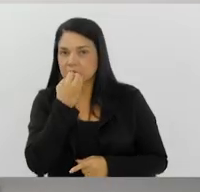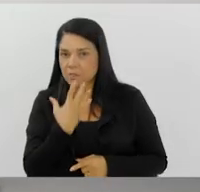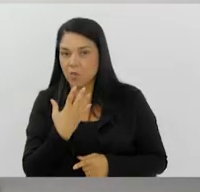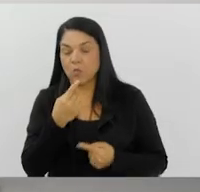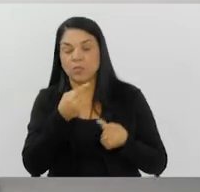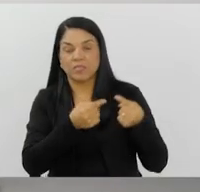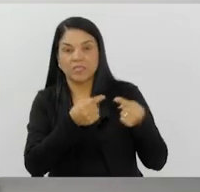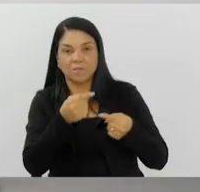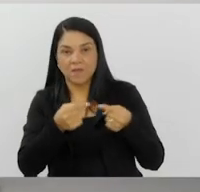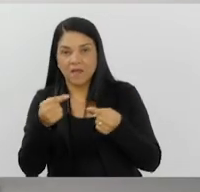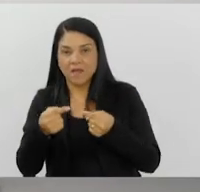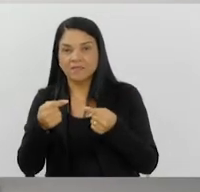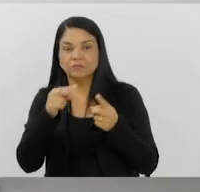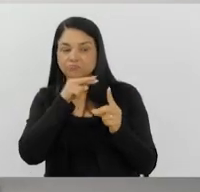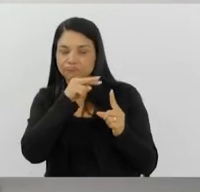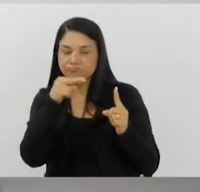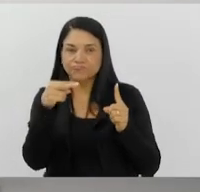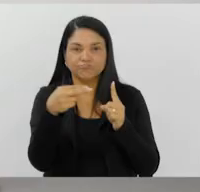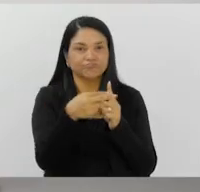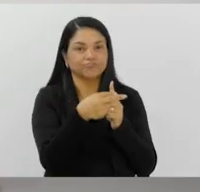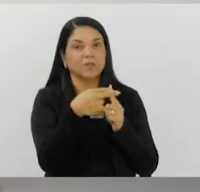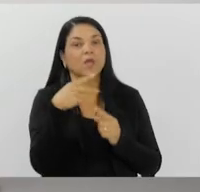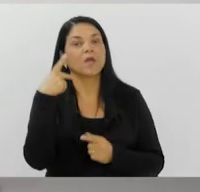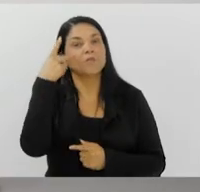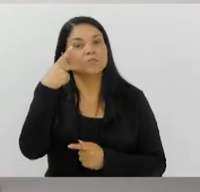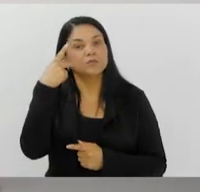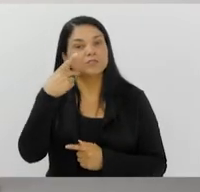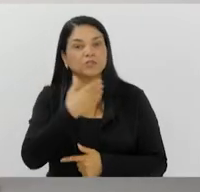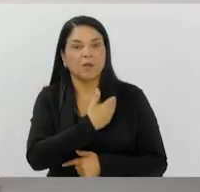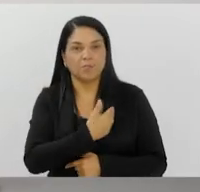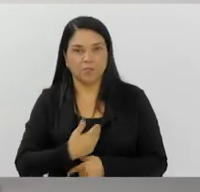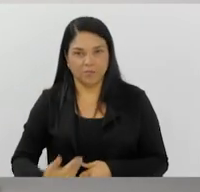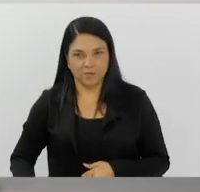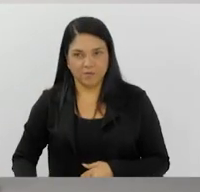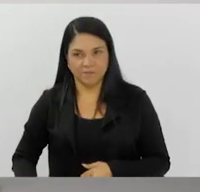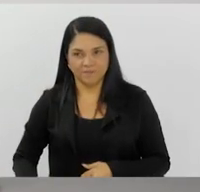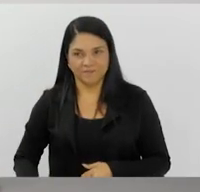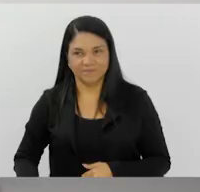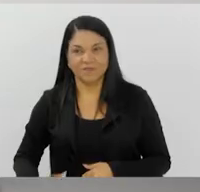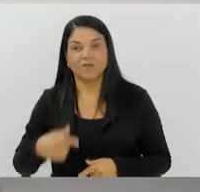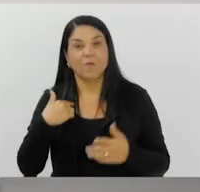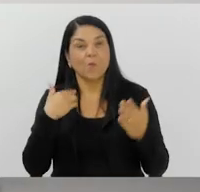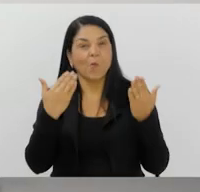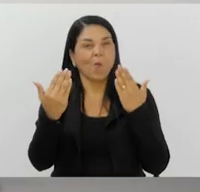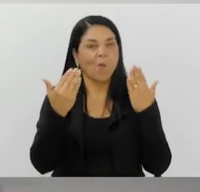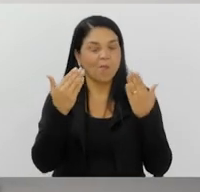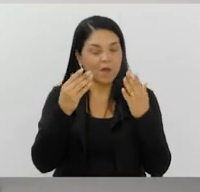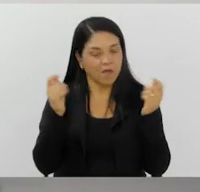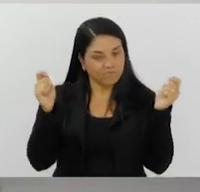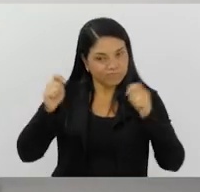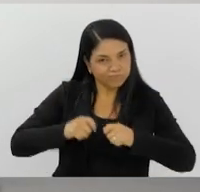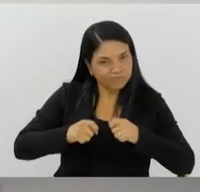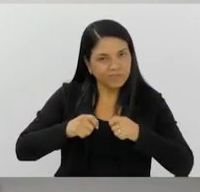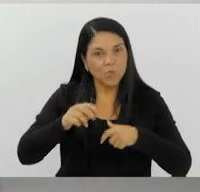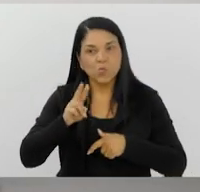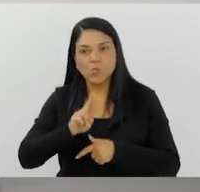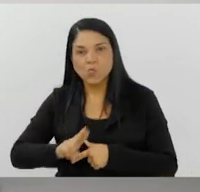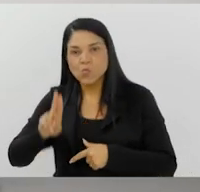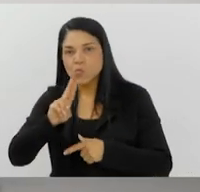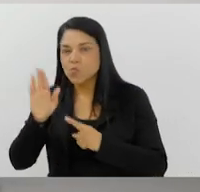debate também do ponto de vista da segurança da política pública né Vamos comparar a eficiência e o uso desses